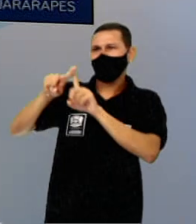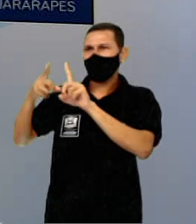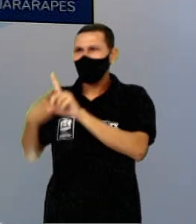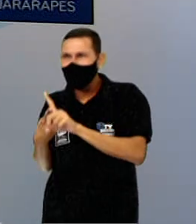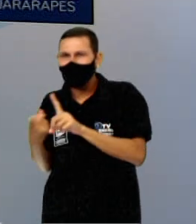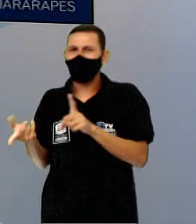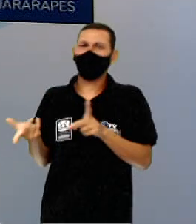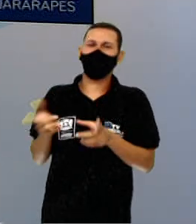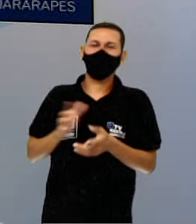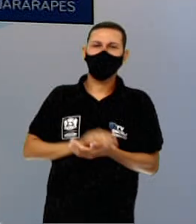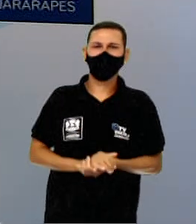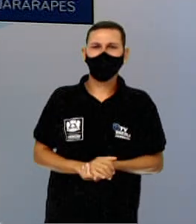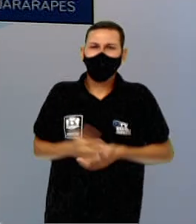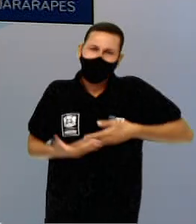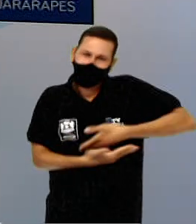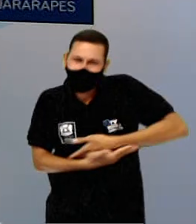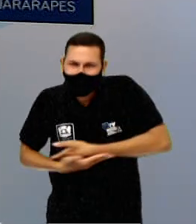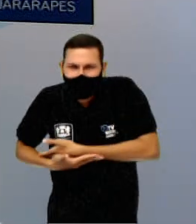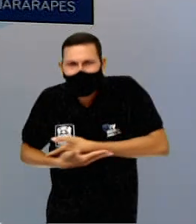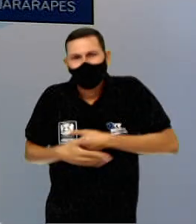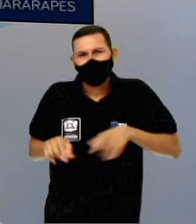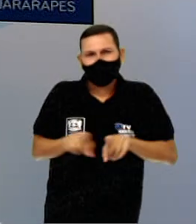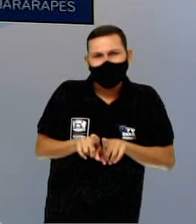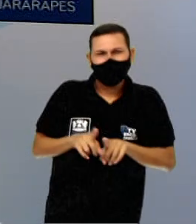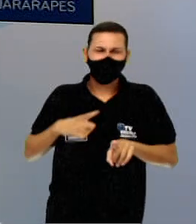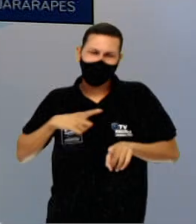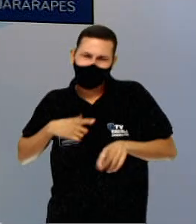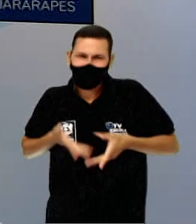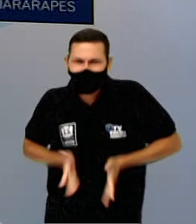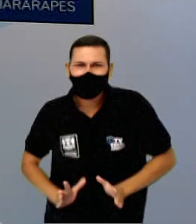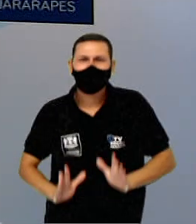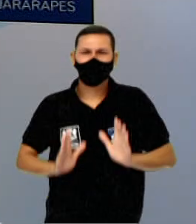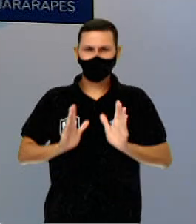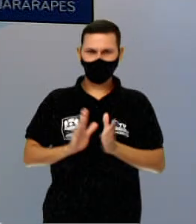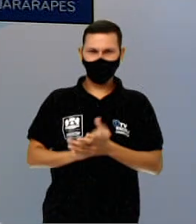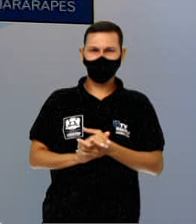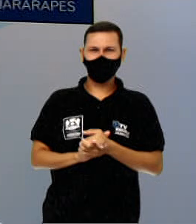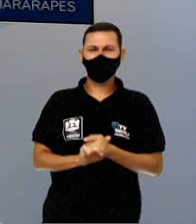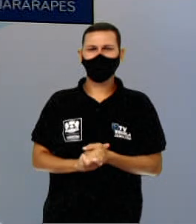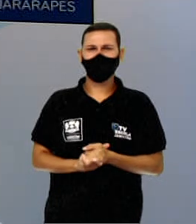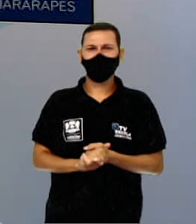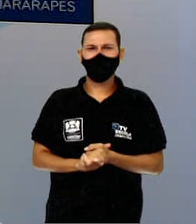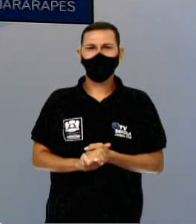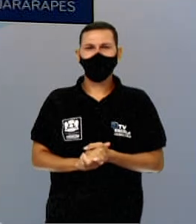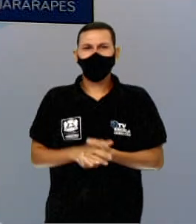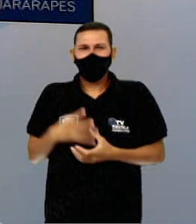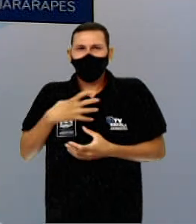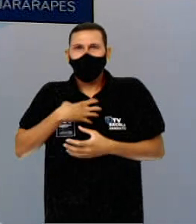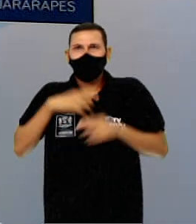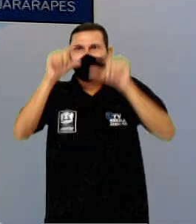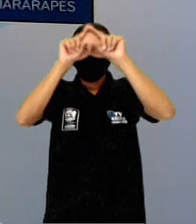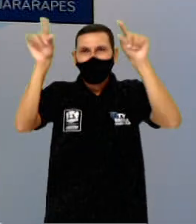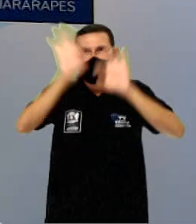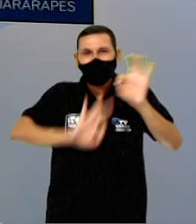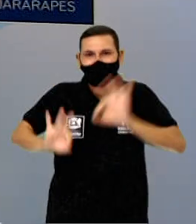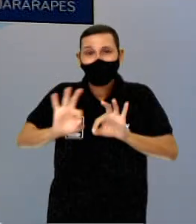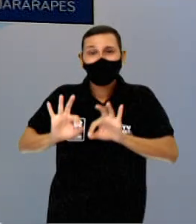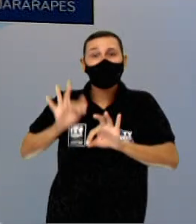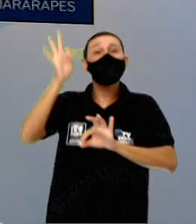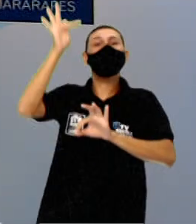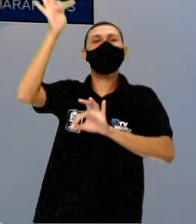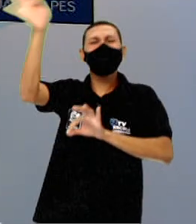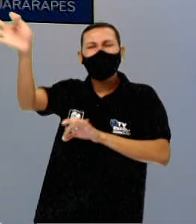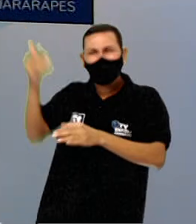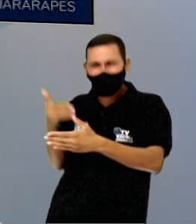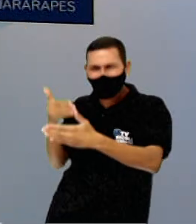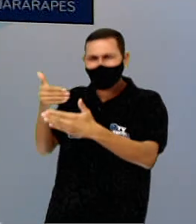she's going to have a Baby ela vai ter um bebê certo então geralmente se expressa planos futuros que já